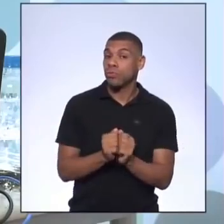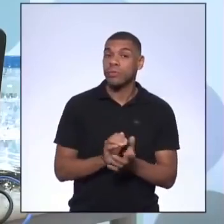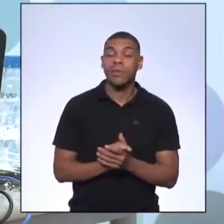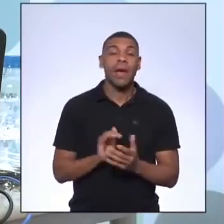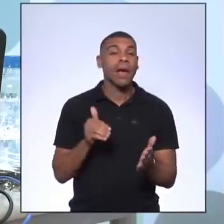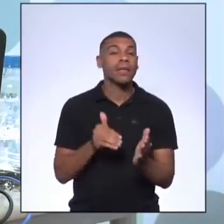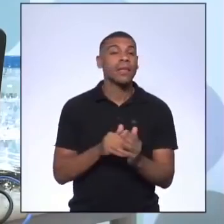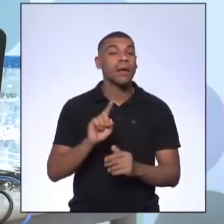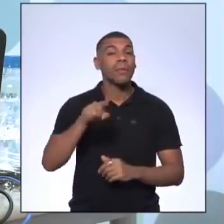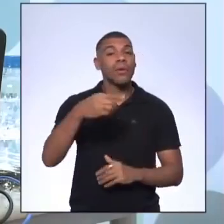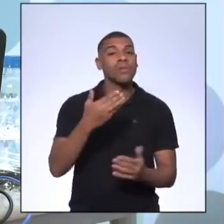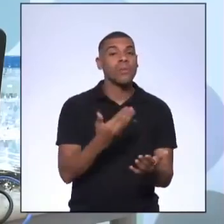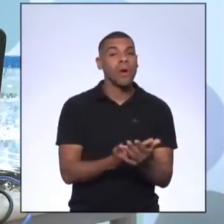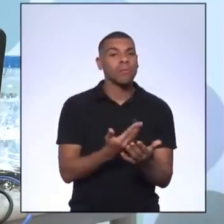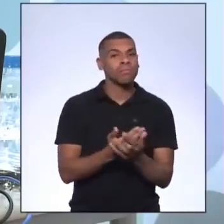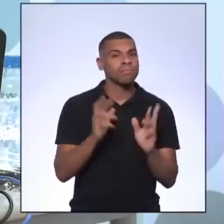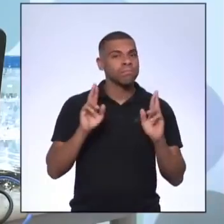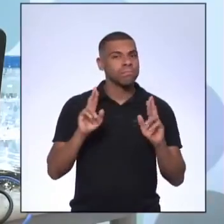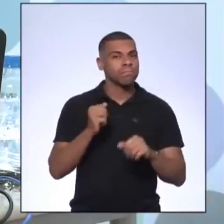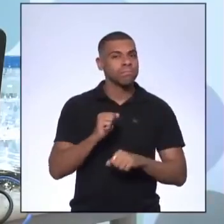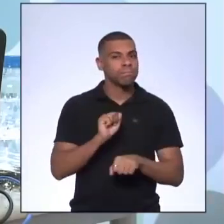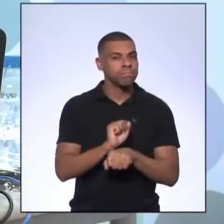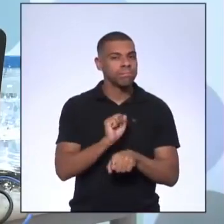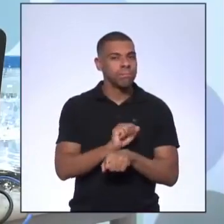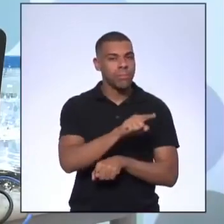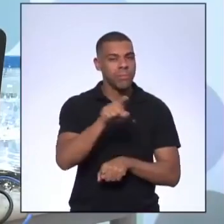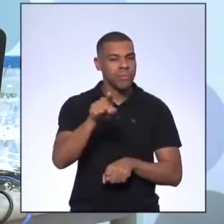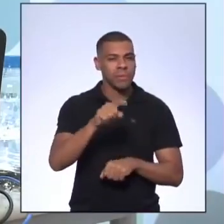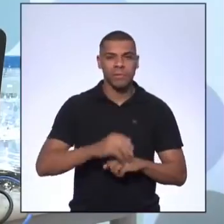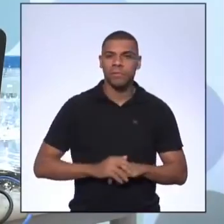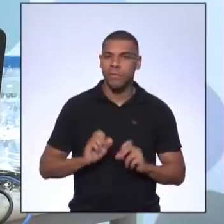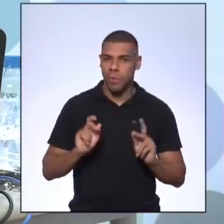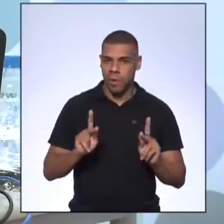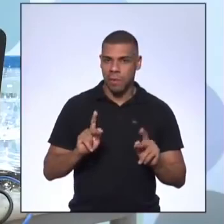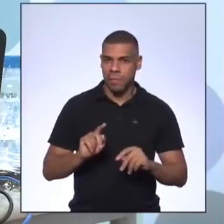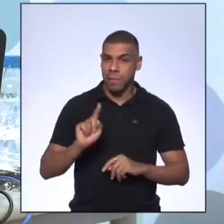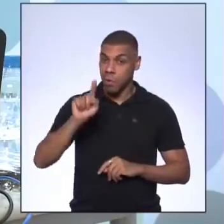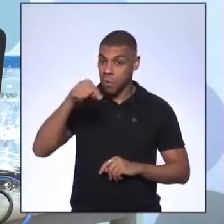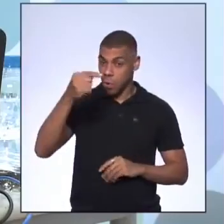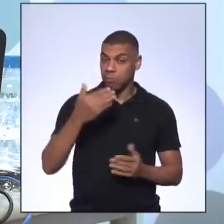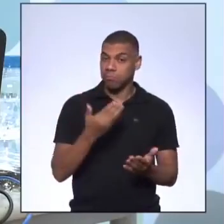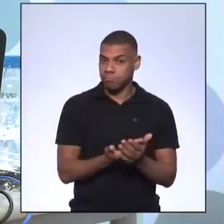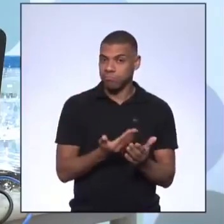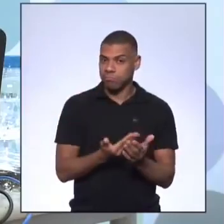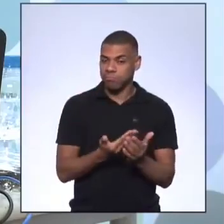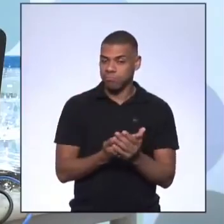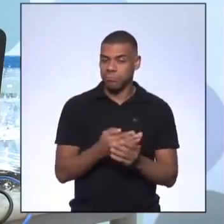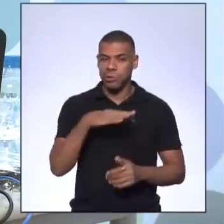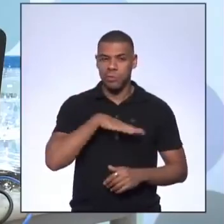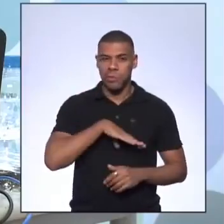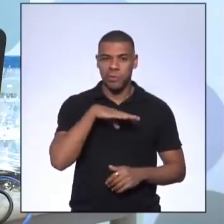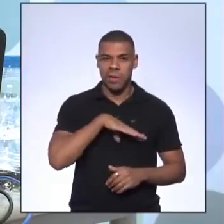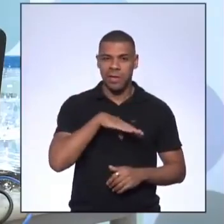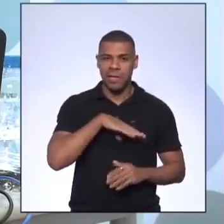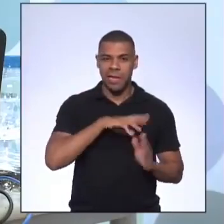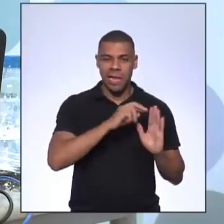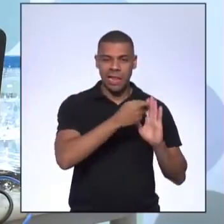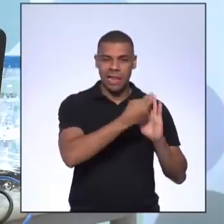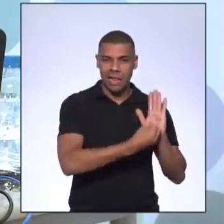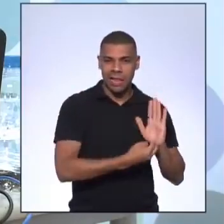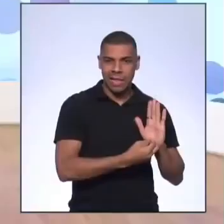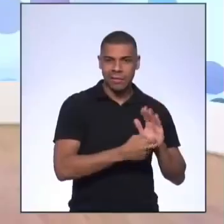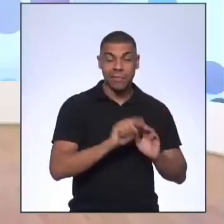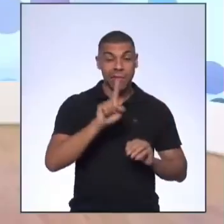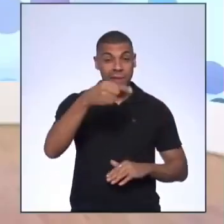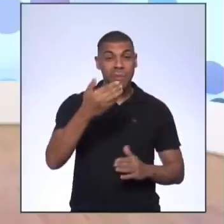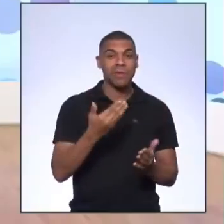a próxima aula, aguardo vocês com coesão e coerência, ok? Um tema importante aí para a prática da redação e da escrita, ok?